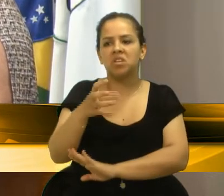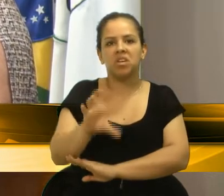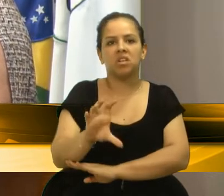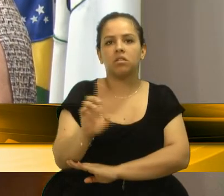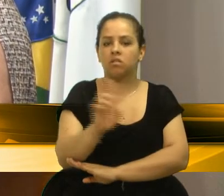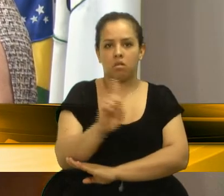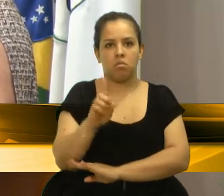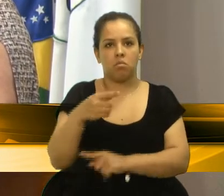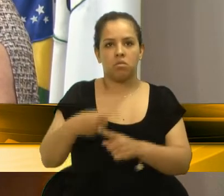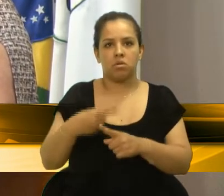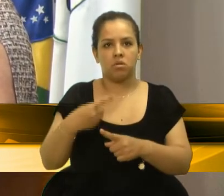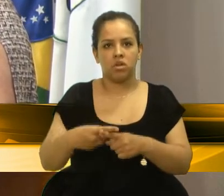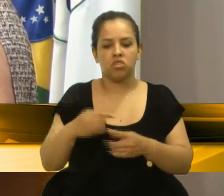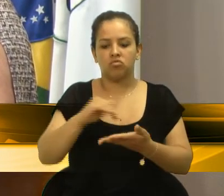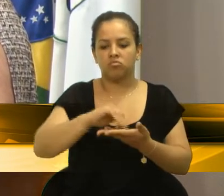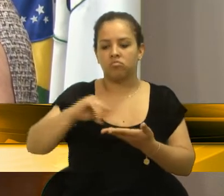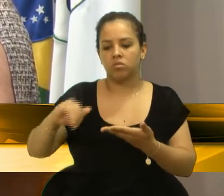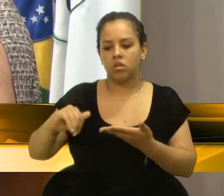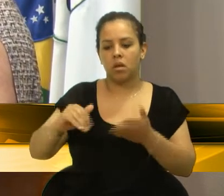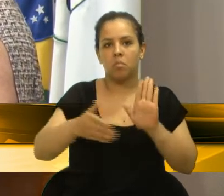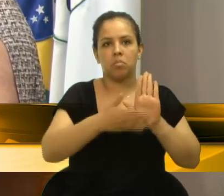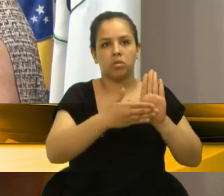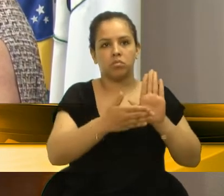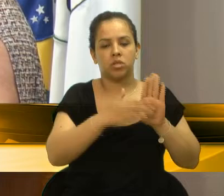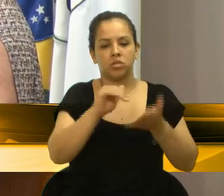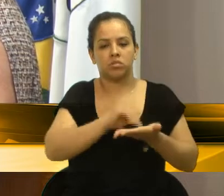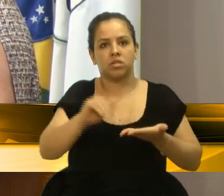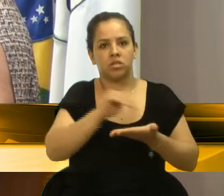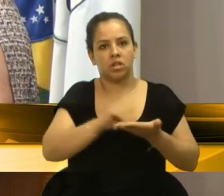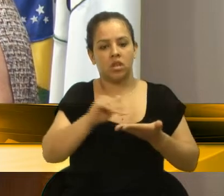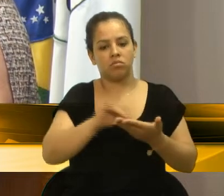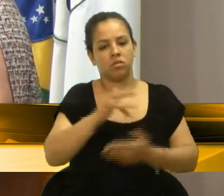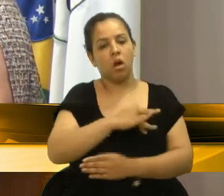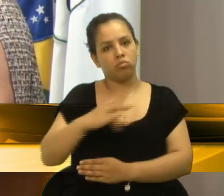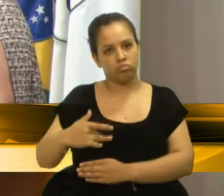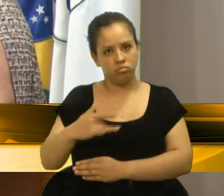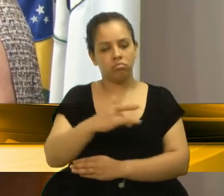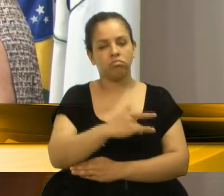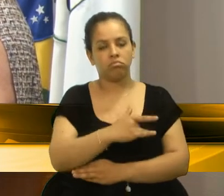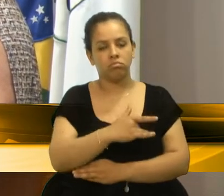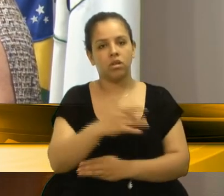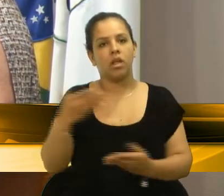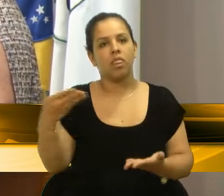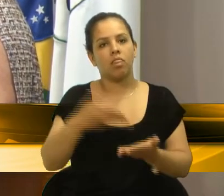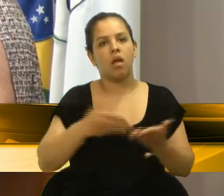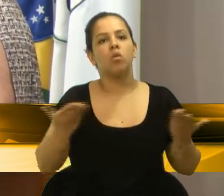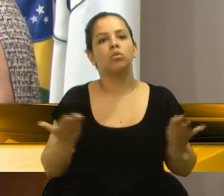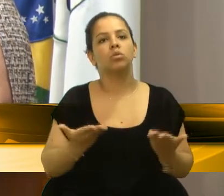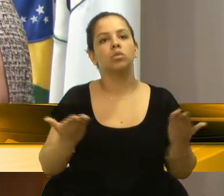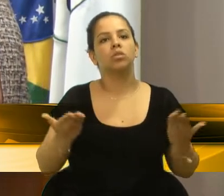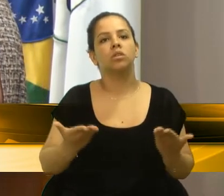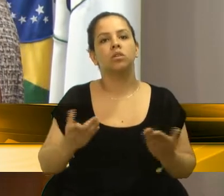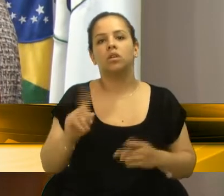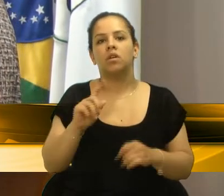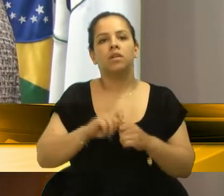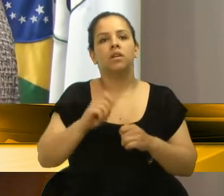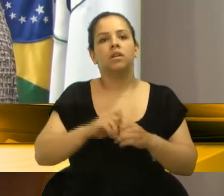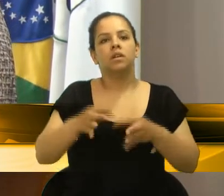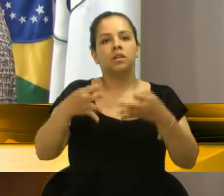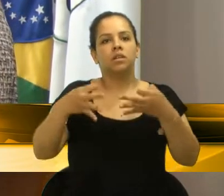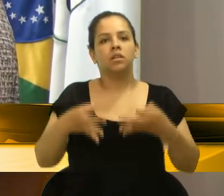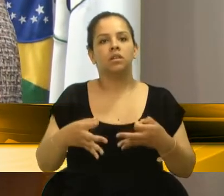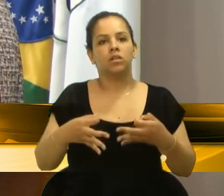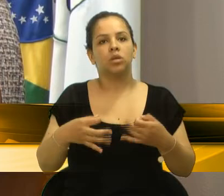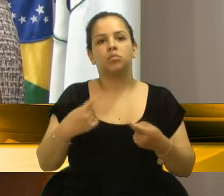porque esquartejou a proposta do secretário de Saúde. E até hoje não cumpriu a deliberação, pois